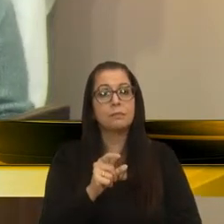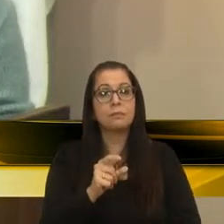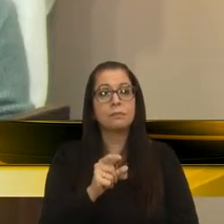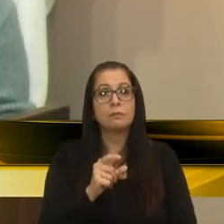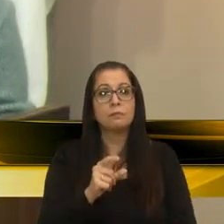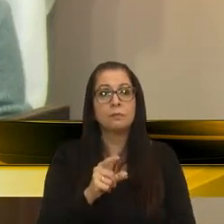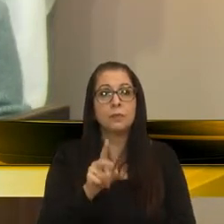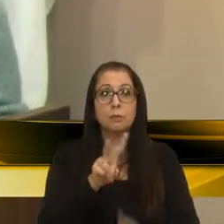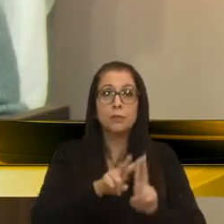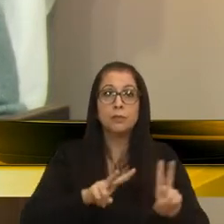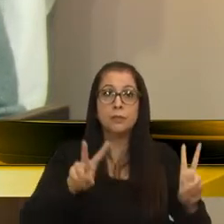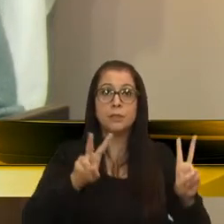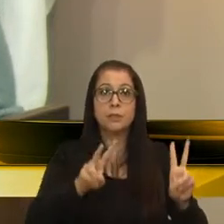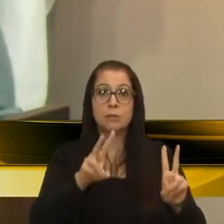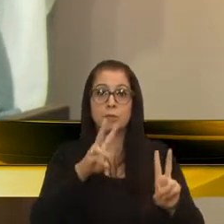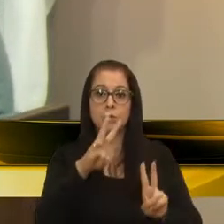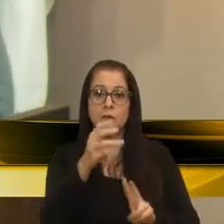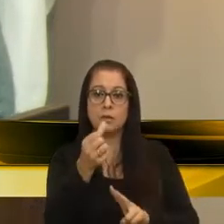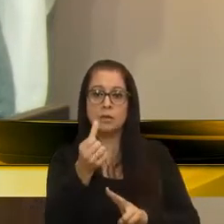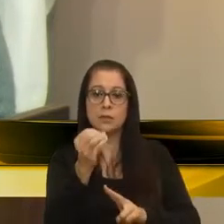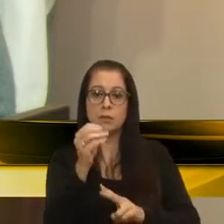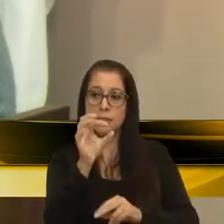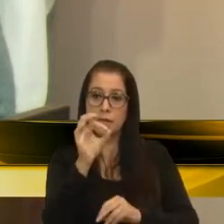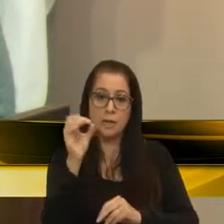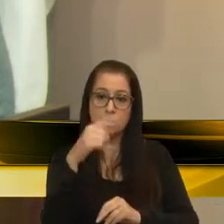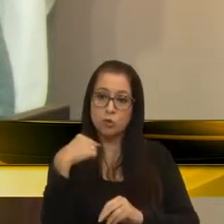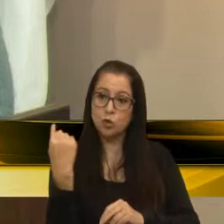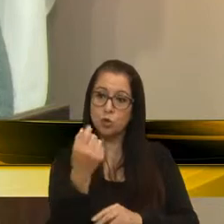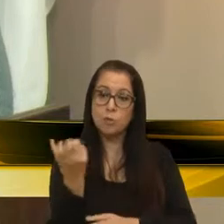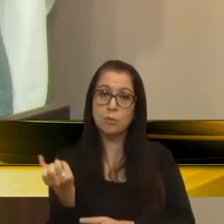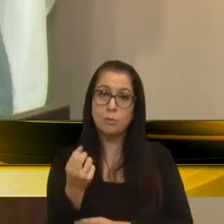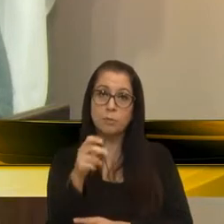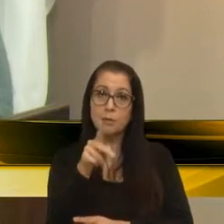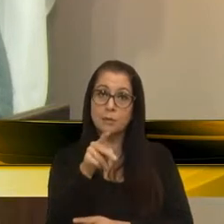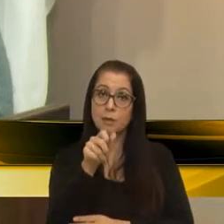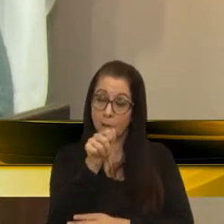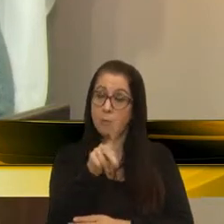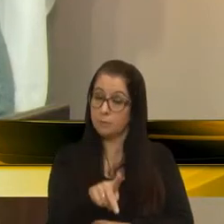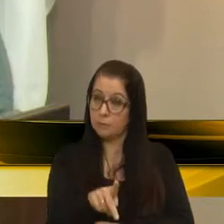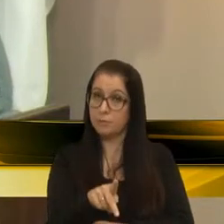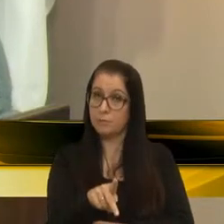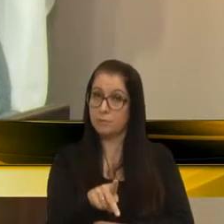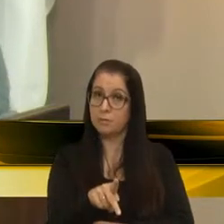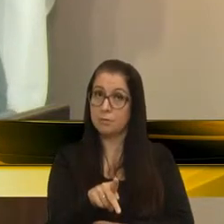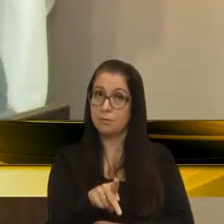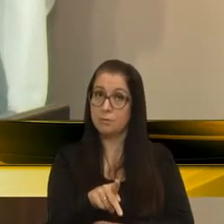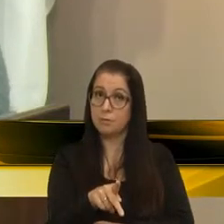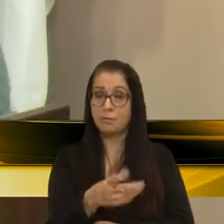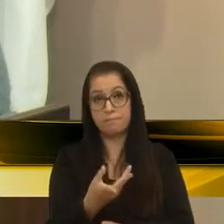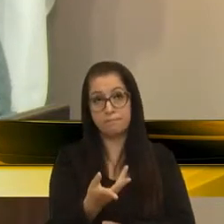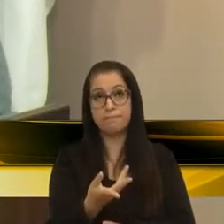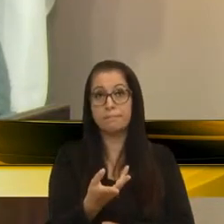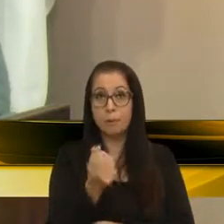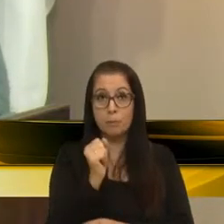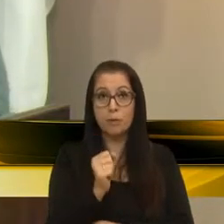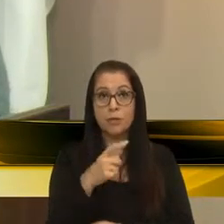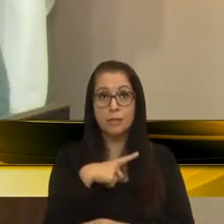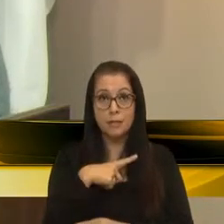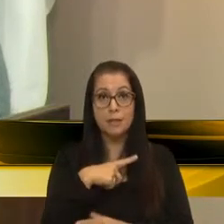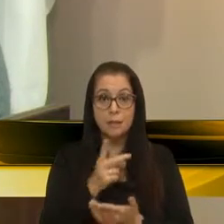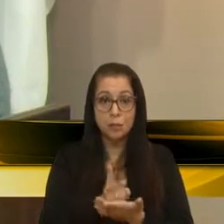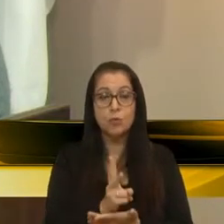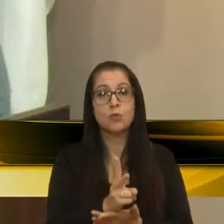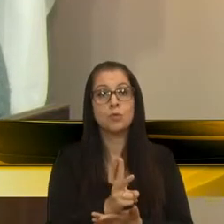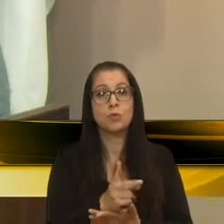numa visão 360 graus dos pensionistas e dos aposentados, porque para a gente poder garantir que eles